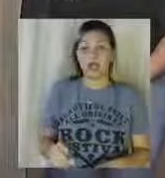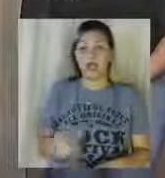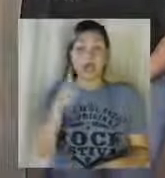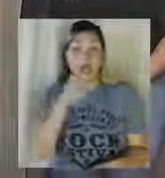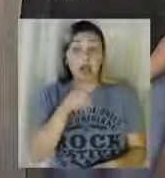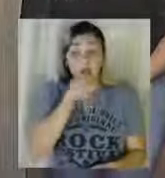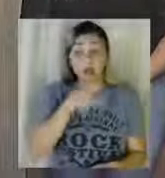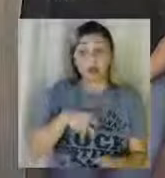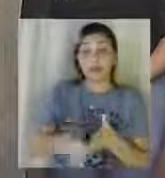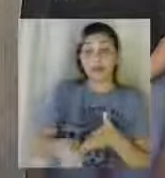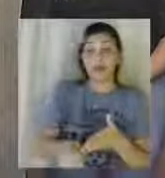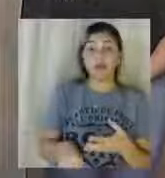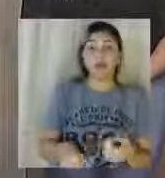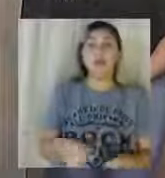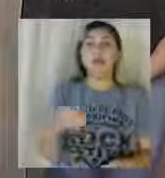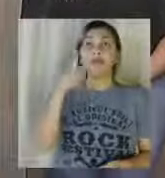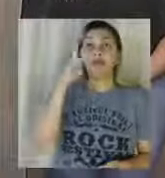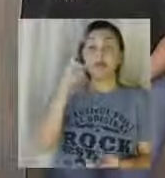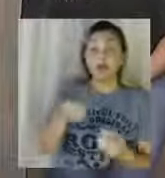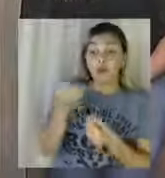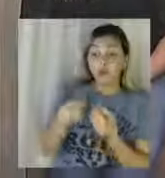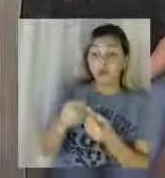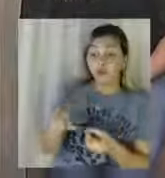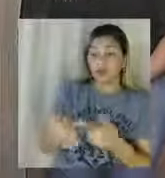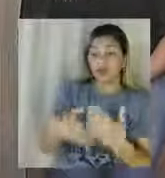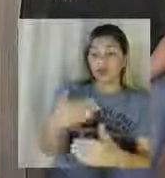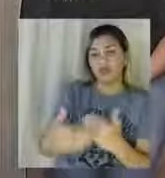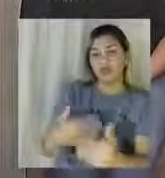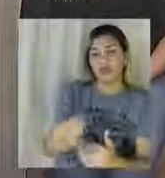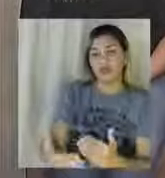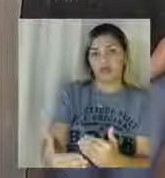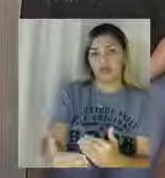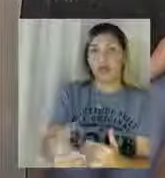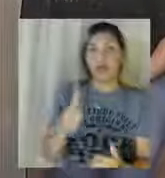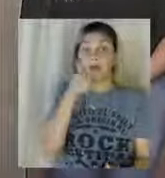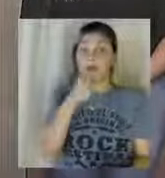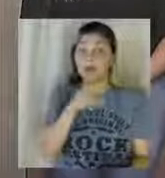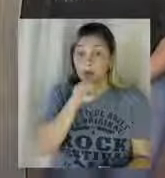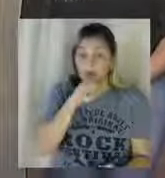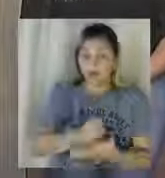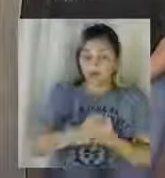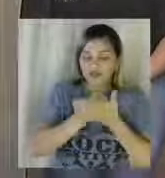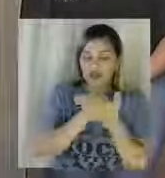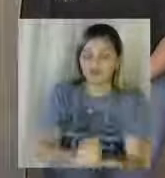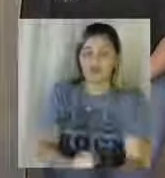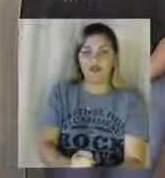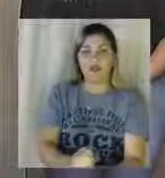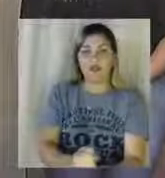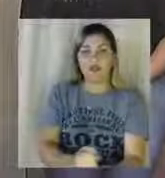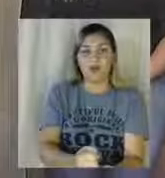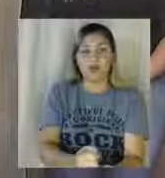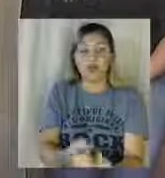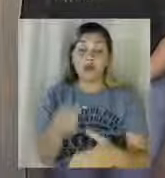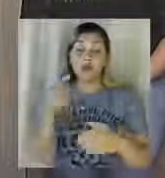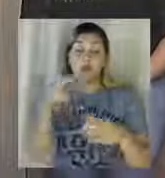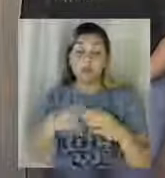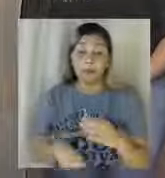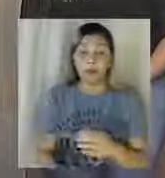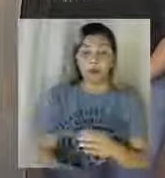se desenvolver? É muito difícil. Minha mãe se esforçou muito e procurou uma escola bilíngue para